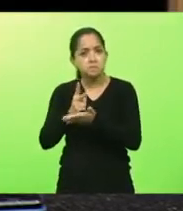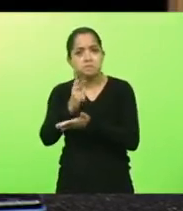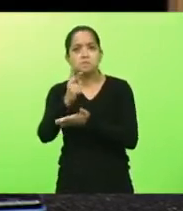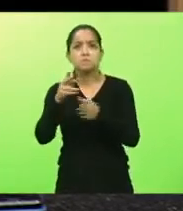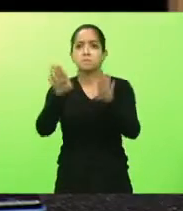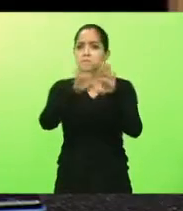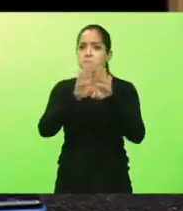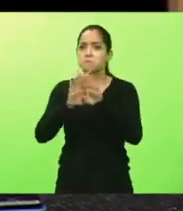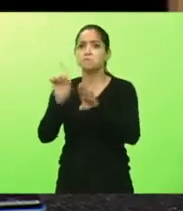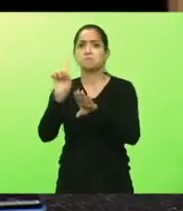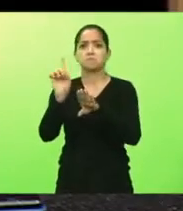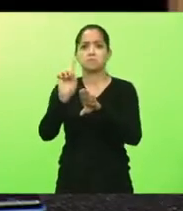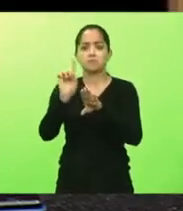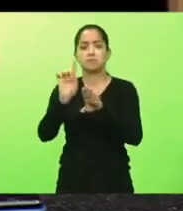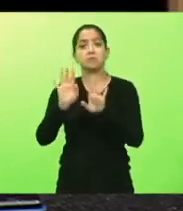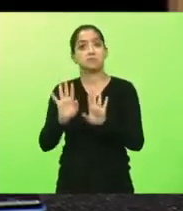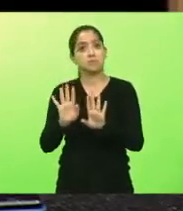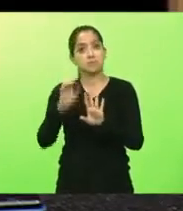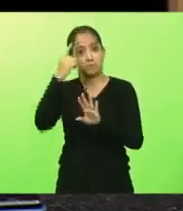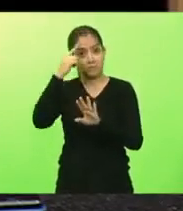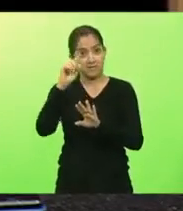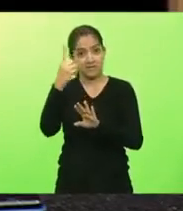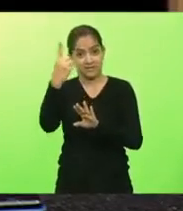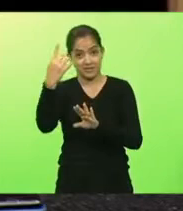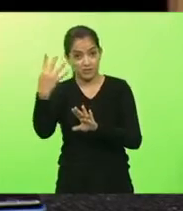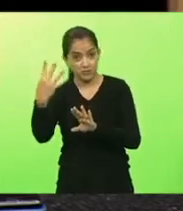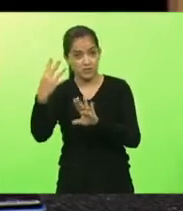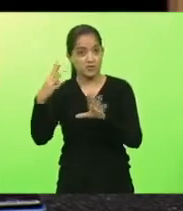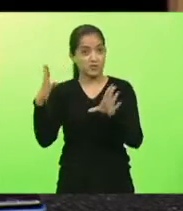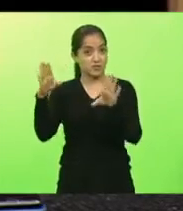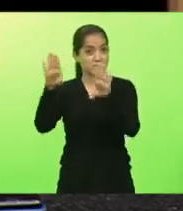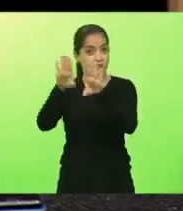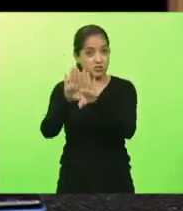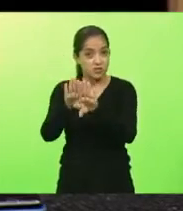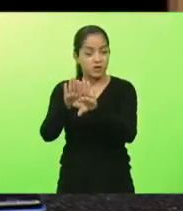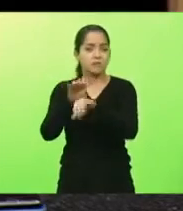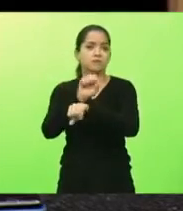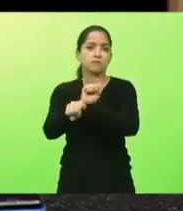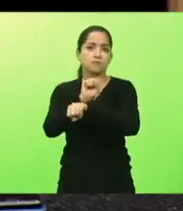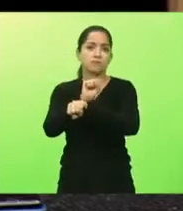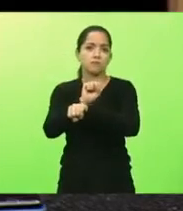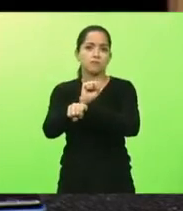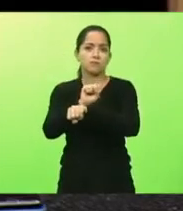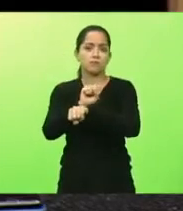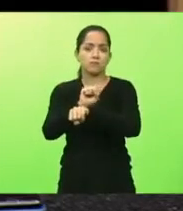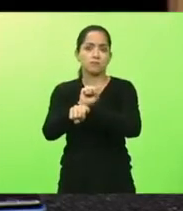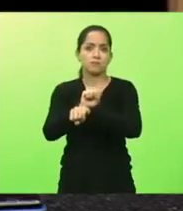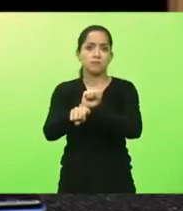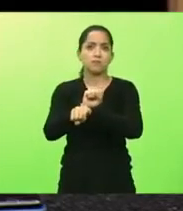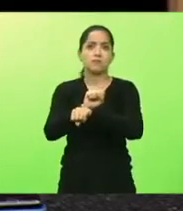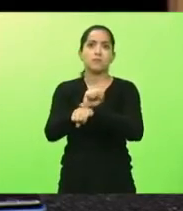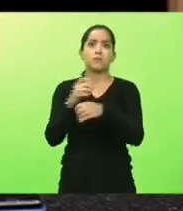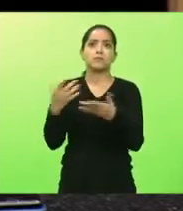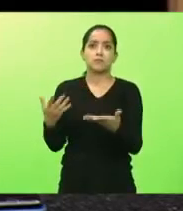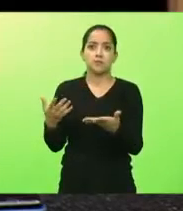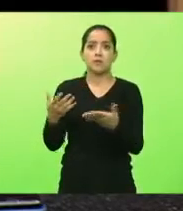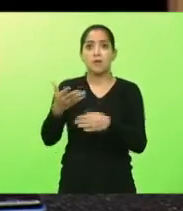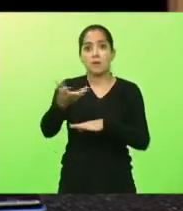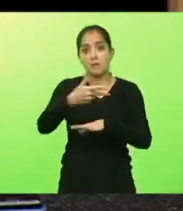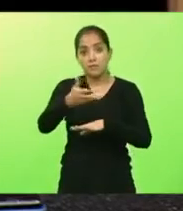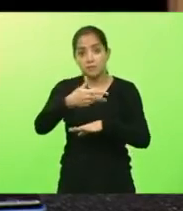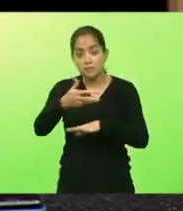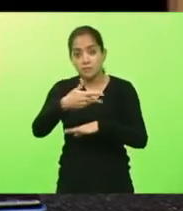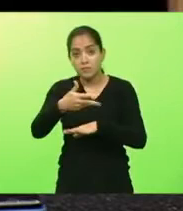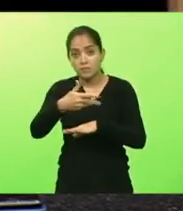fechasse tudo? Sim, nós ficamos 14 dias fechados, Santa Catarina, esperando para que o poder público pudesse, né, dar prioridade na